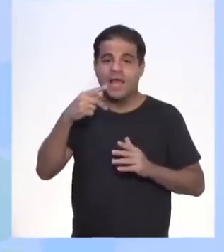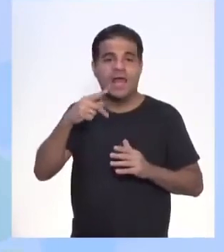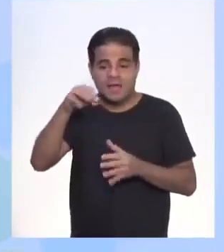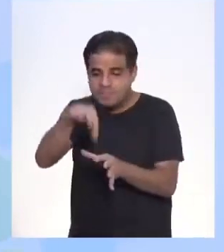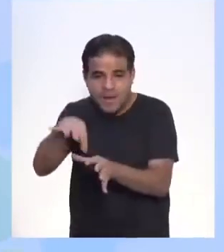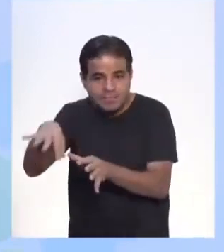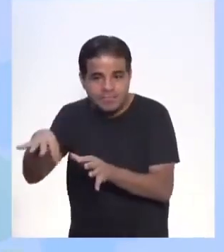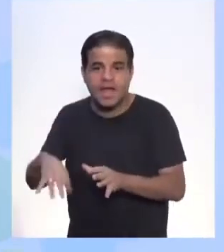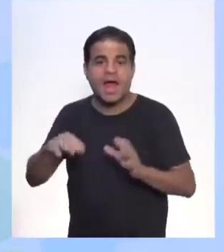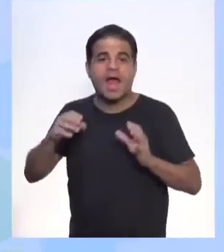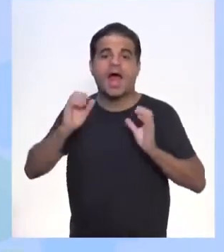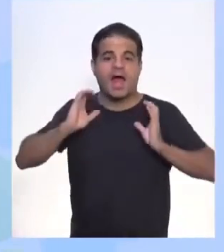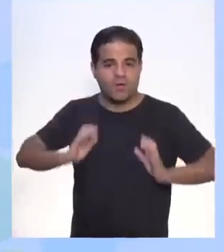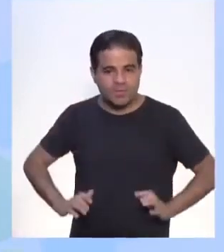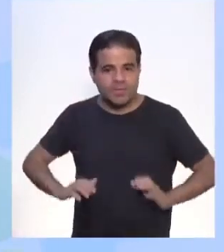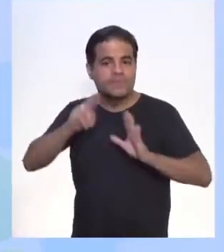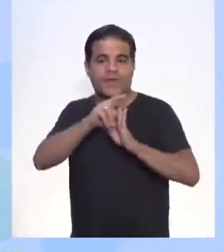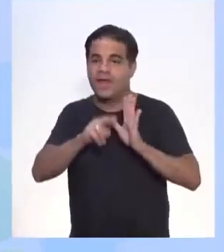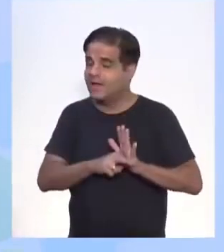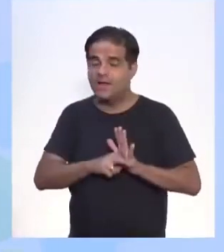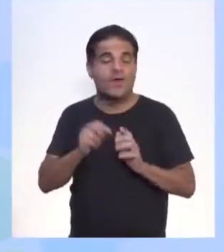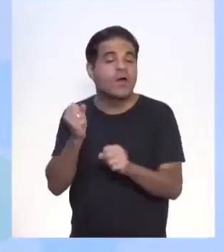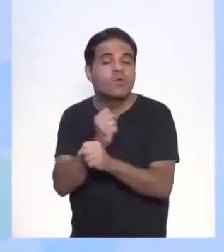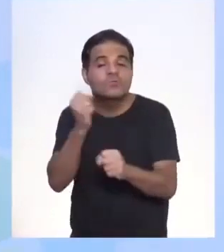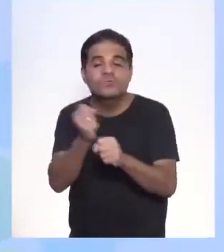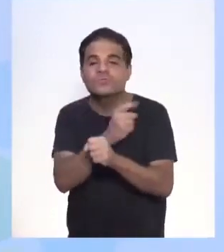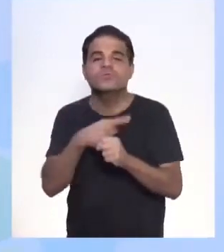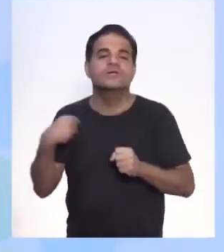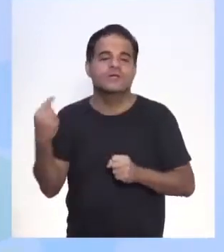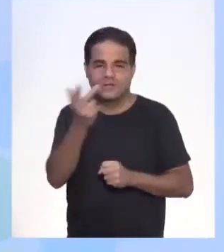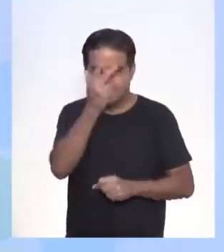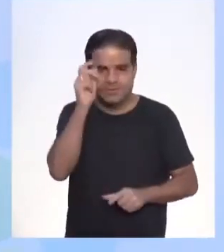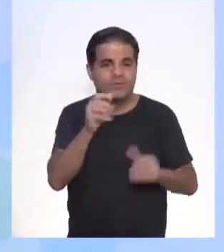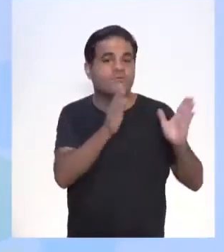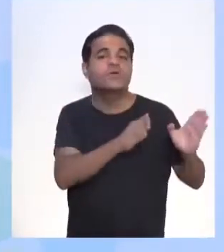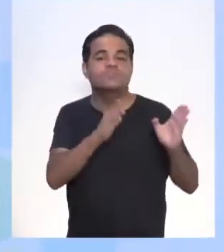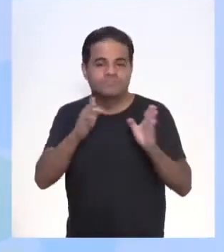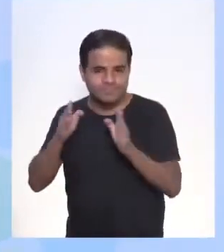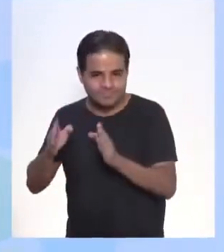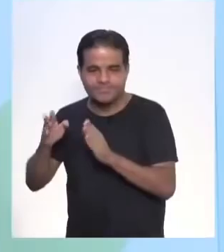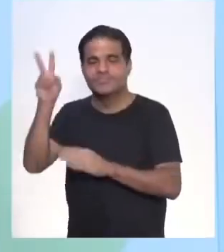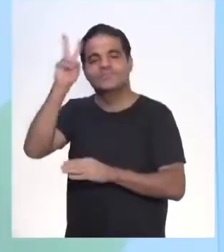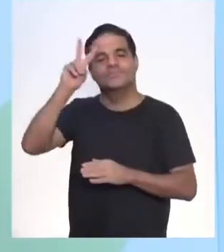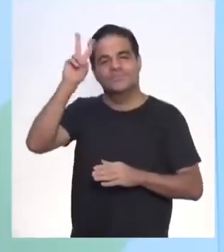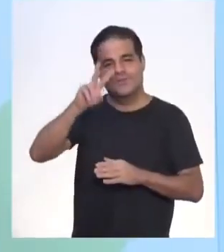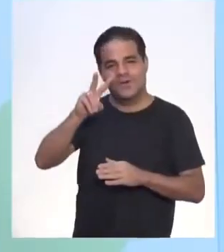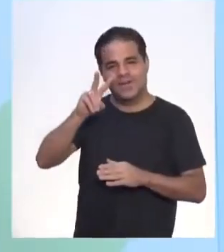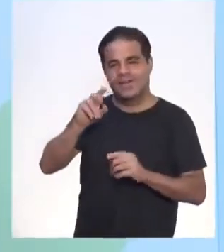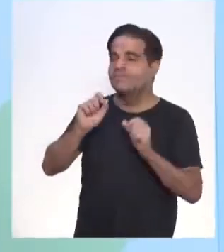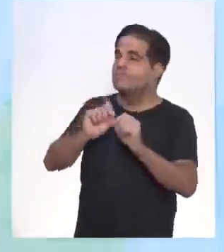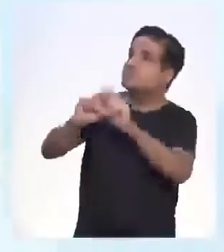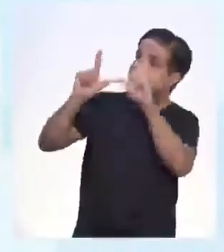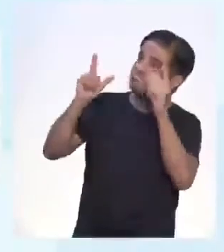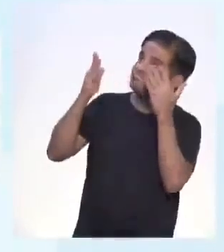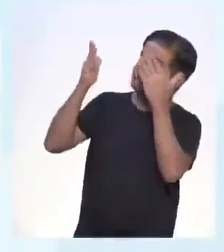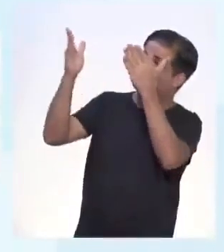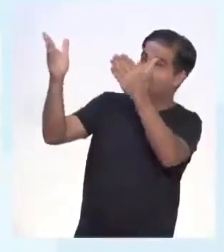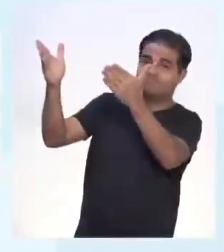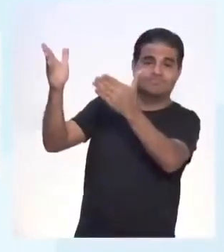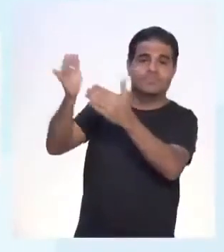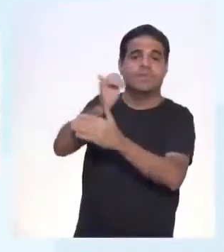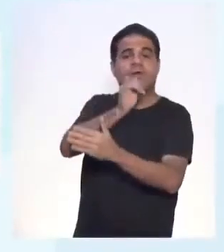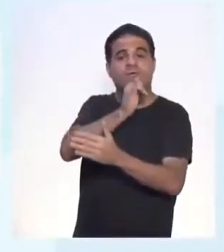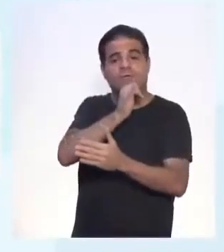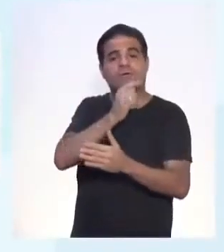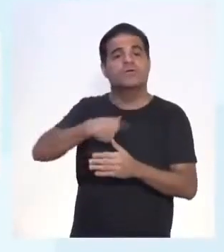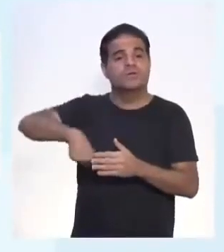naturais, elas são construções dos indivíduos em diferentes momentos históricos. Ó, vai aparecer aí para vocês também nessas imagens de, por exemplo,